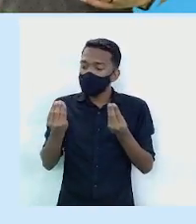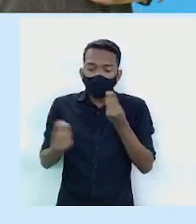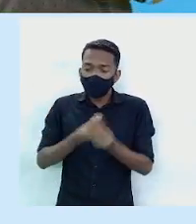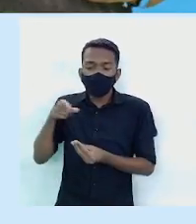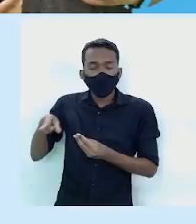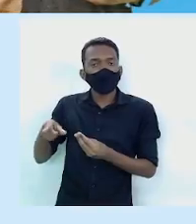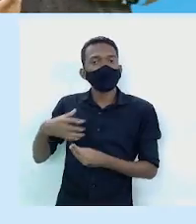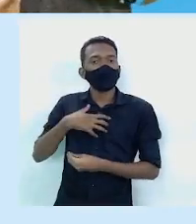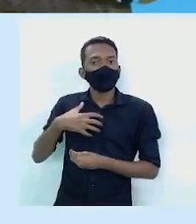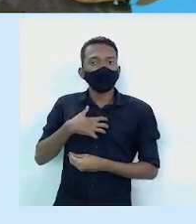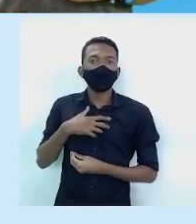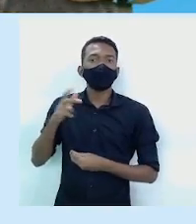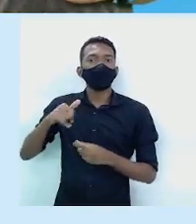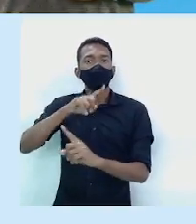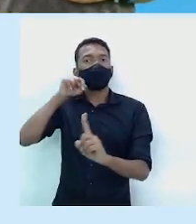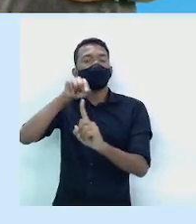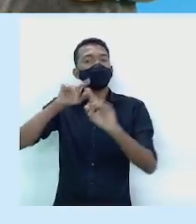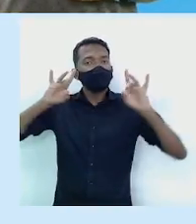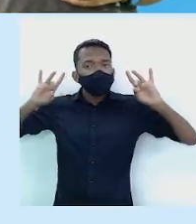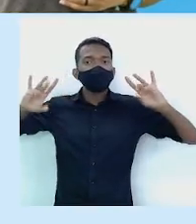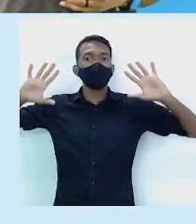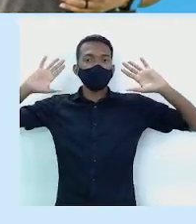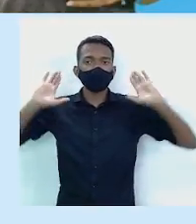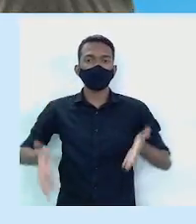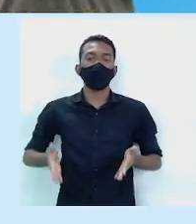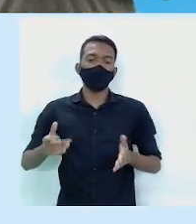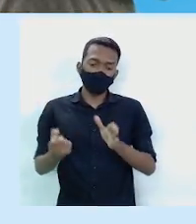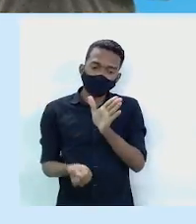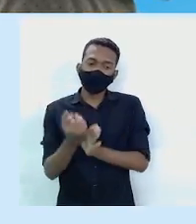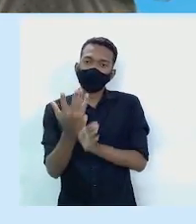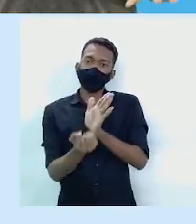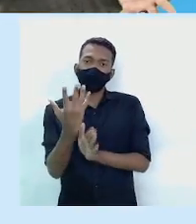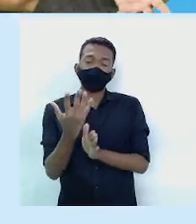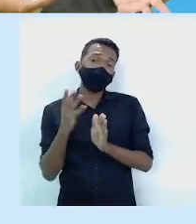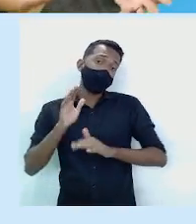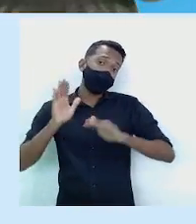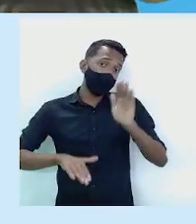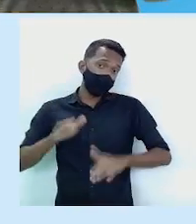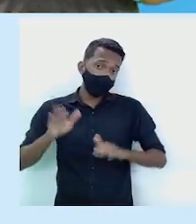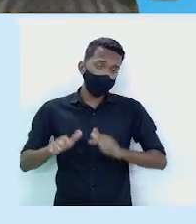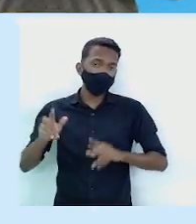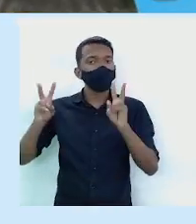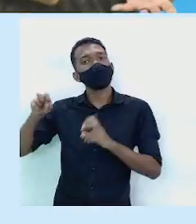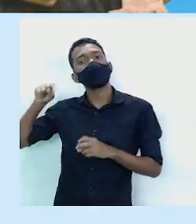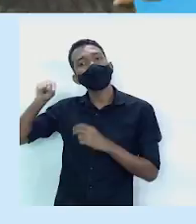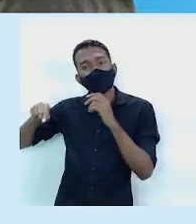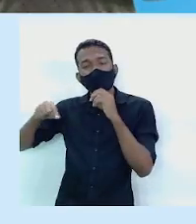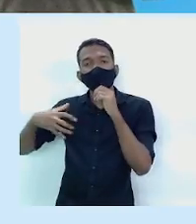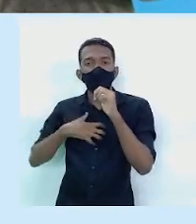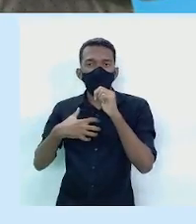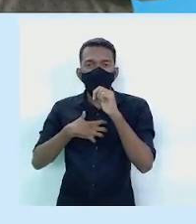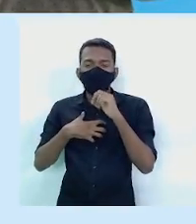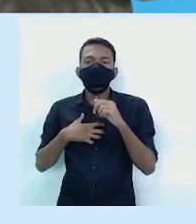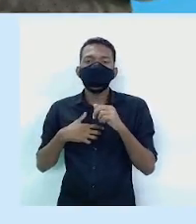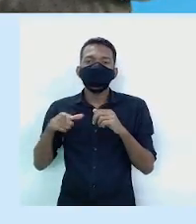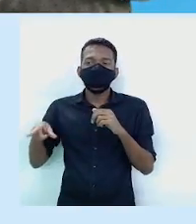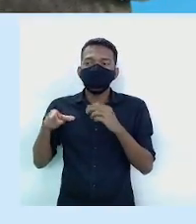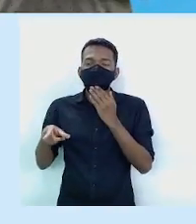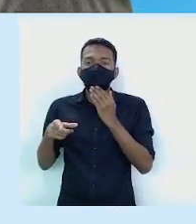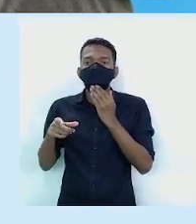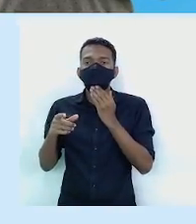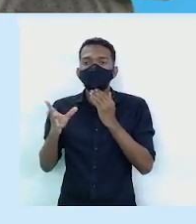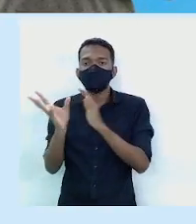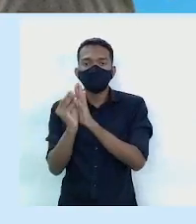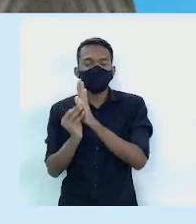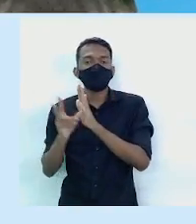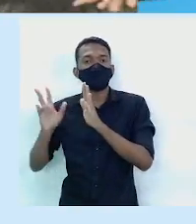este conteúdo vai ser produzido. Então, dependendo da maneira como o conteúdo vai ser produzido, a